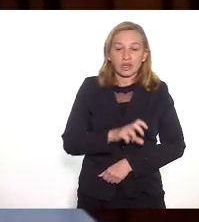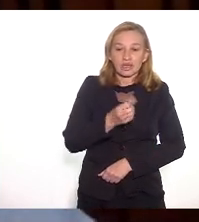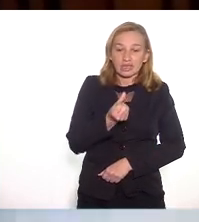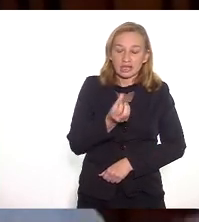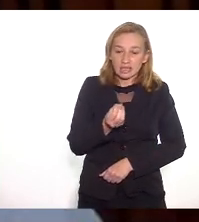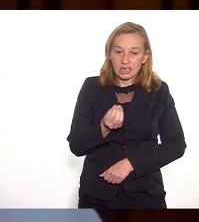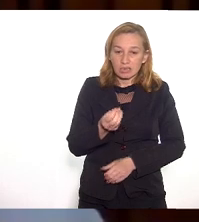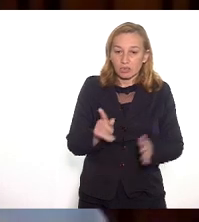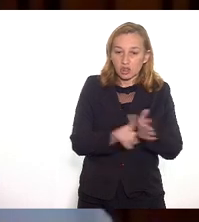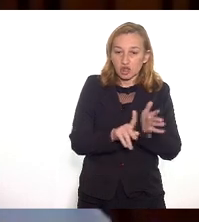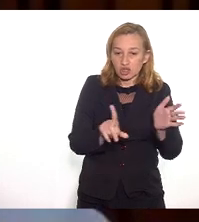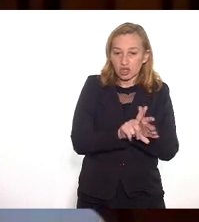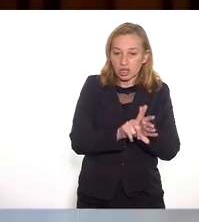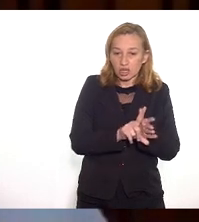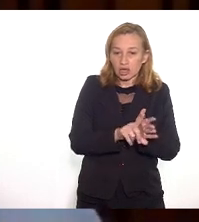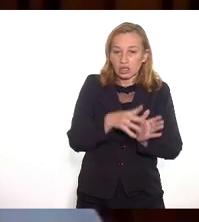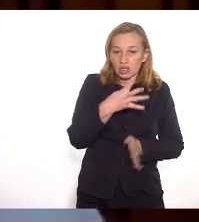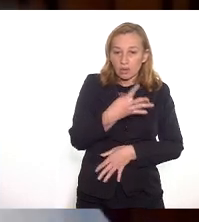60. Projeto de lei